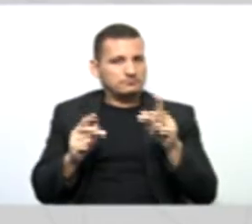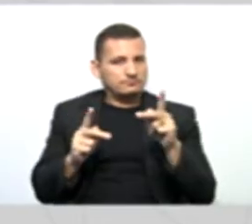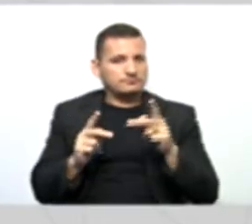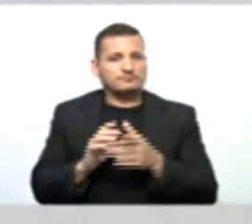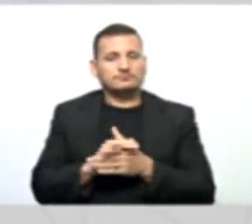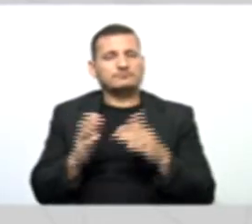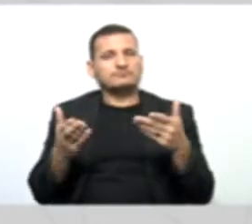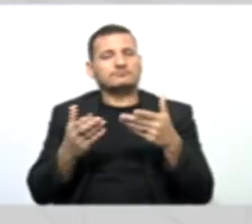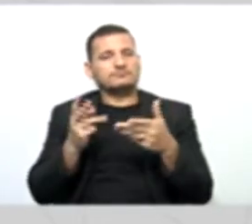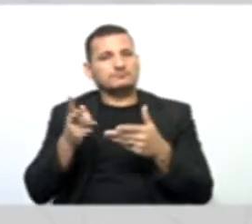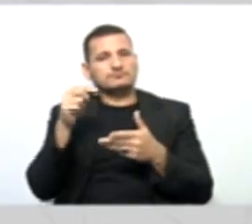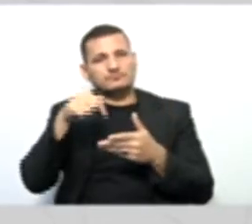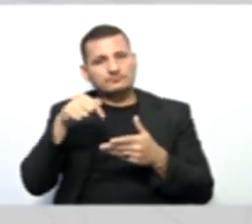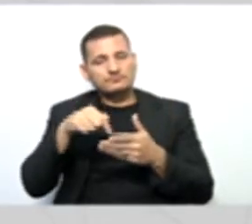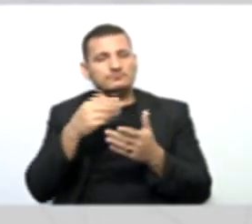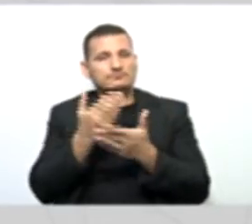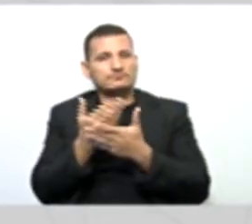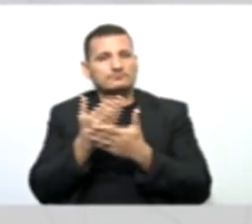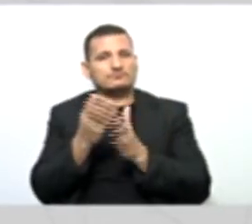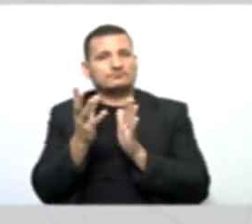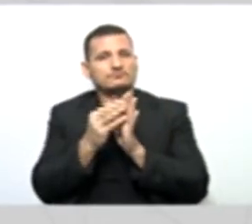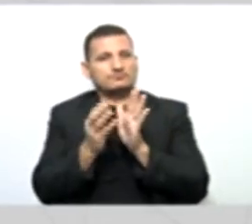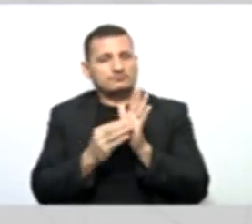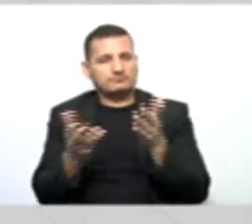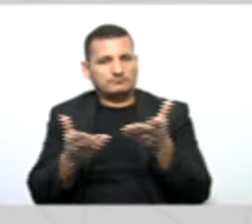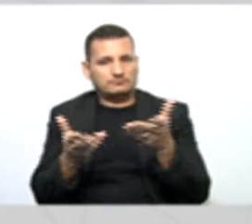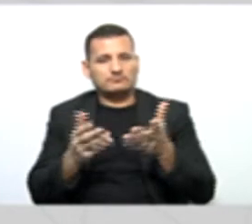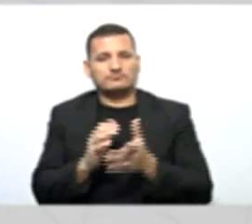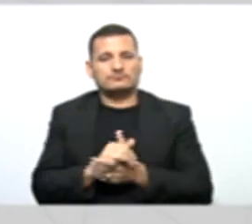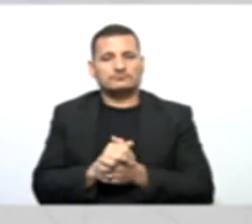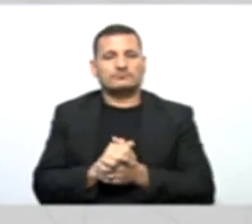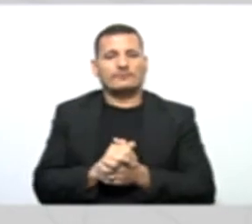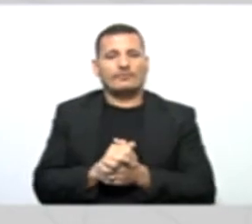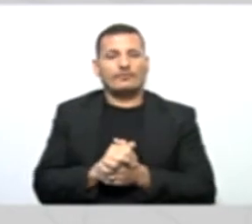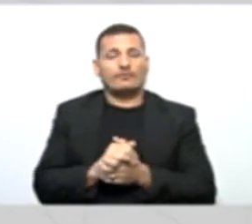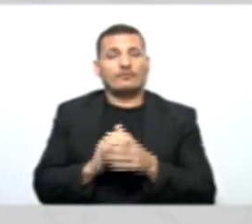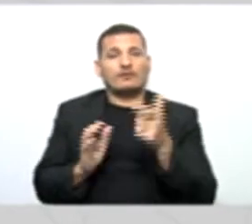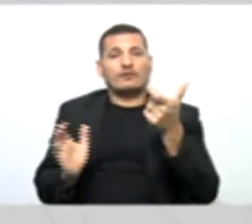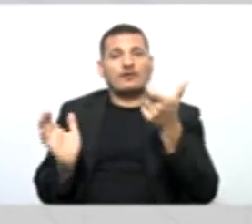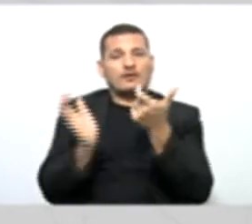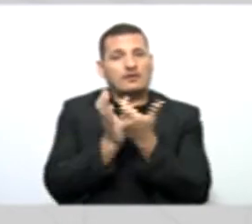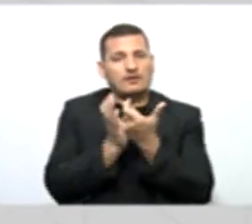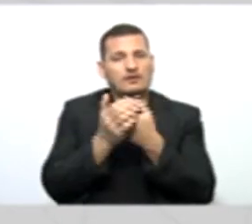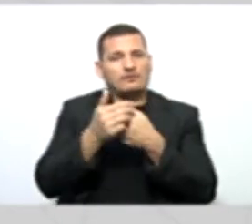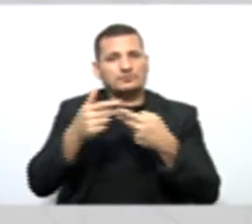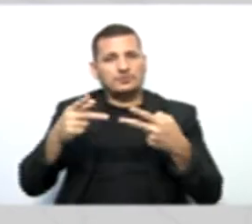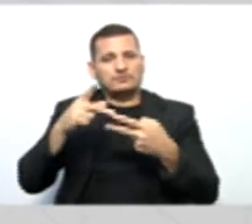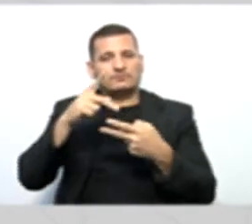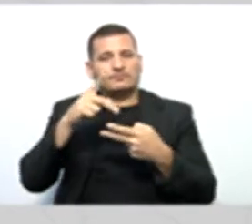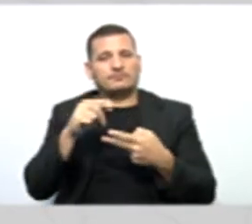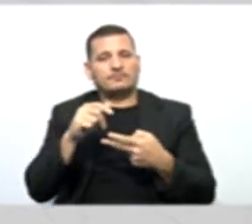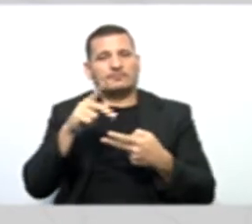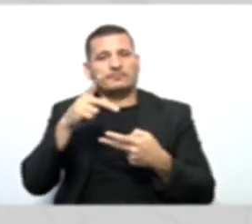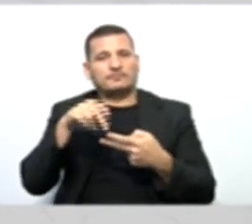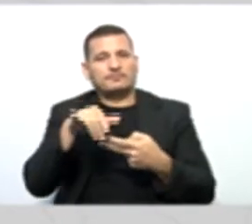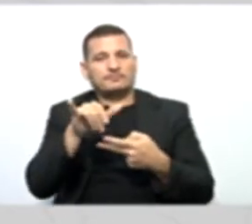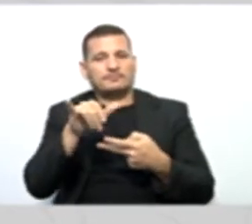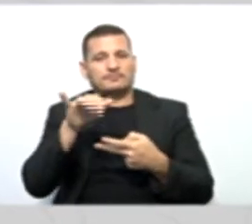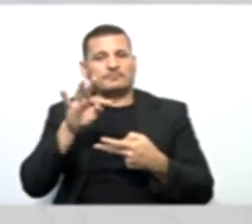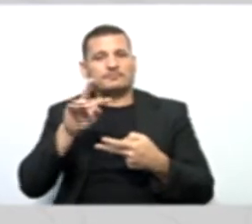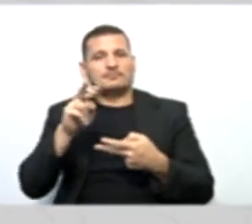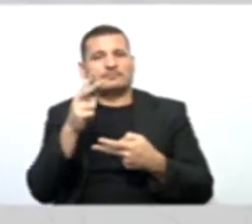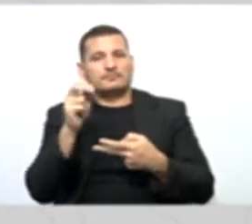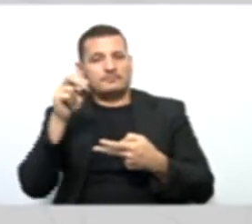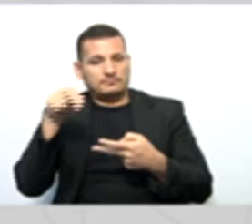aqui no conteúdo da aula de hoje. Classes e objetos em Python. Não se assustem, pessoal. É